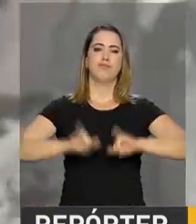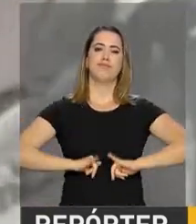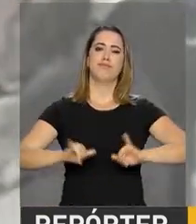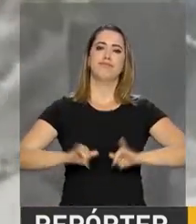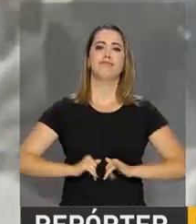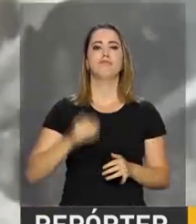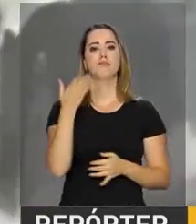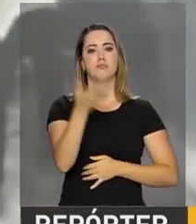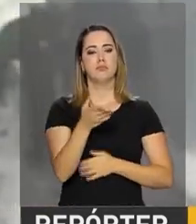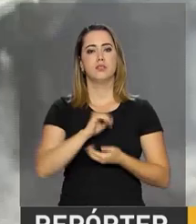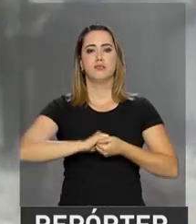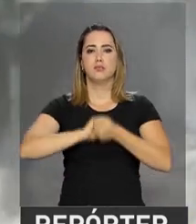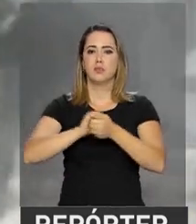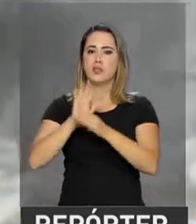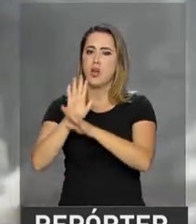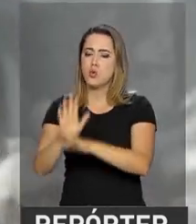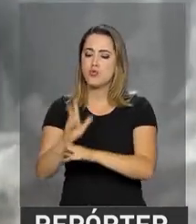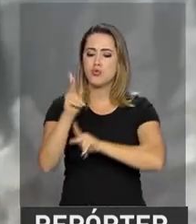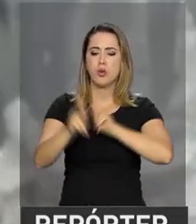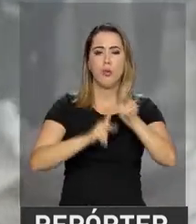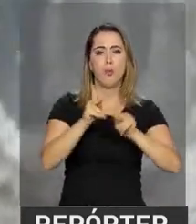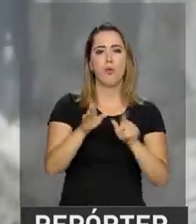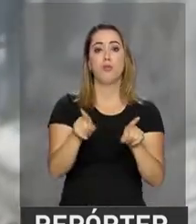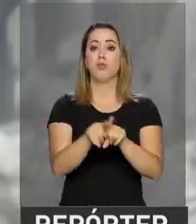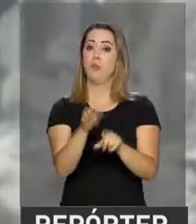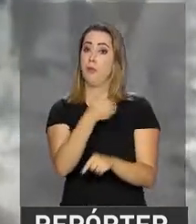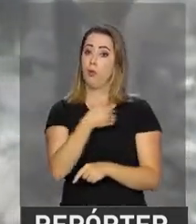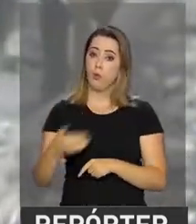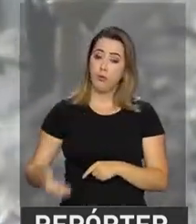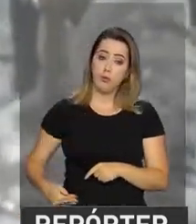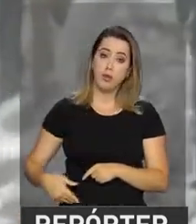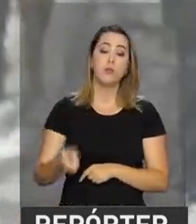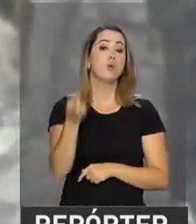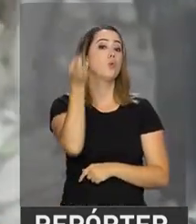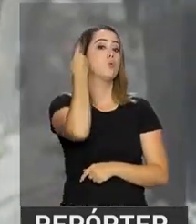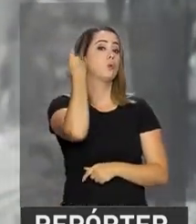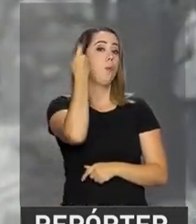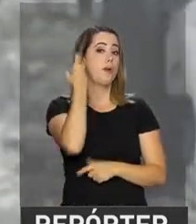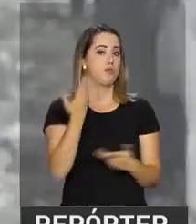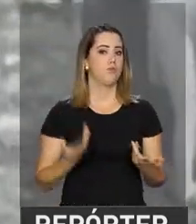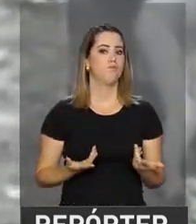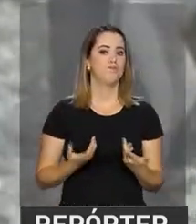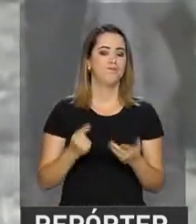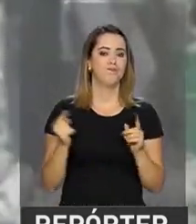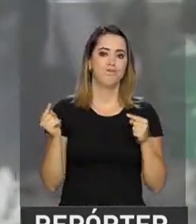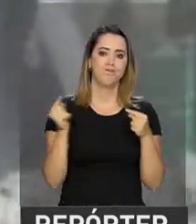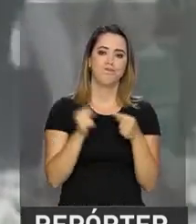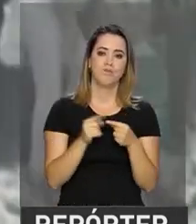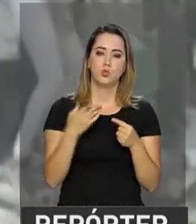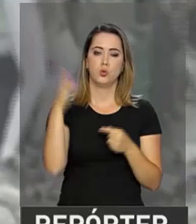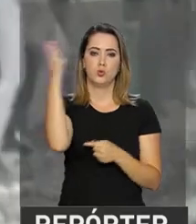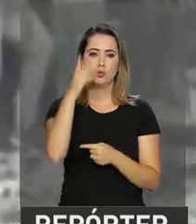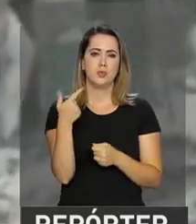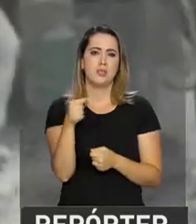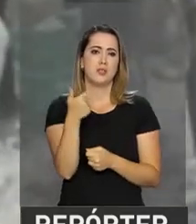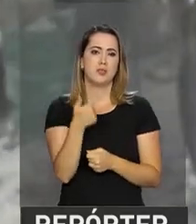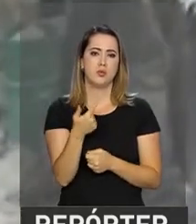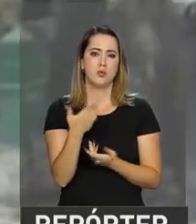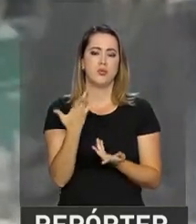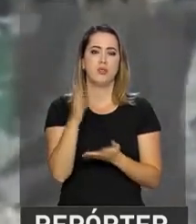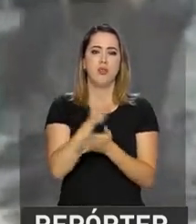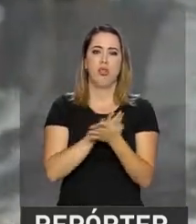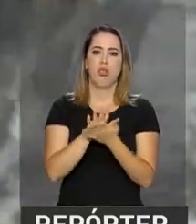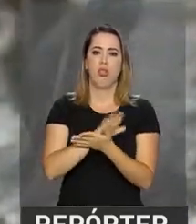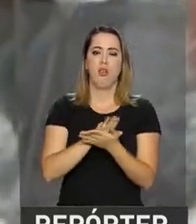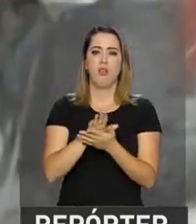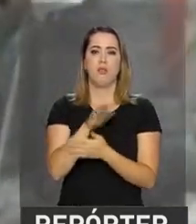sua solidariedade ao povo e ao governo do México. De acordo com o Itamaraty, até o momento, não há registro